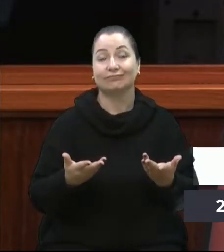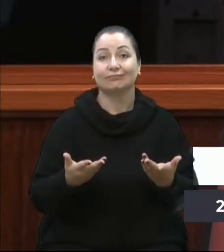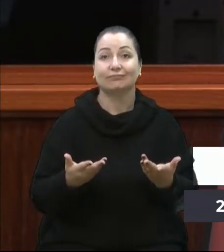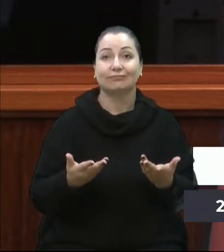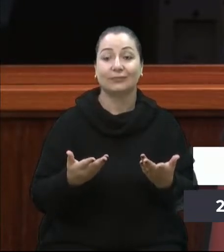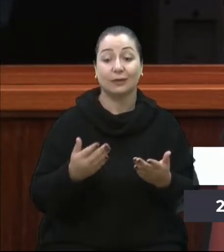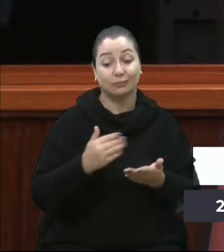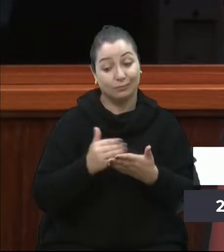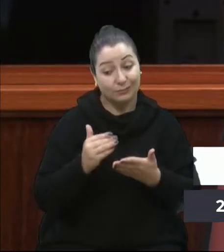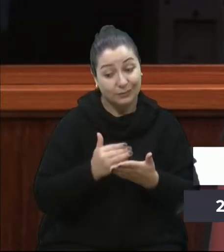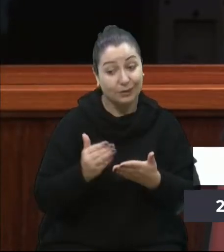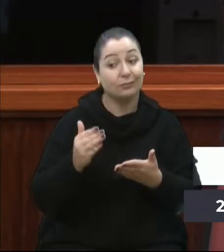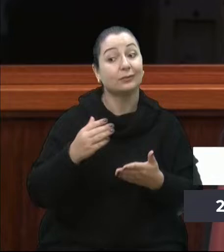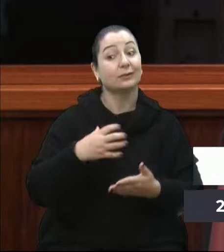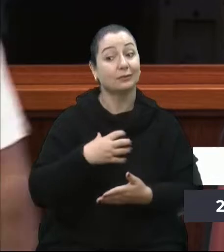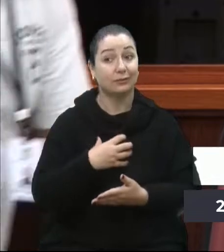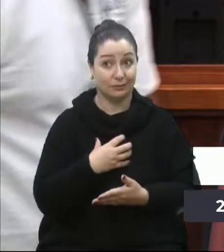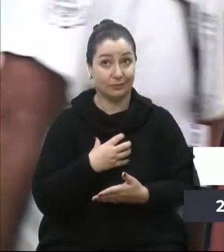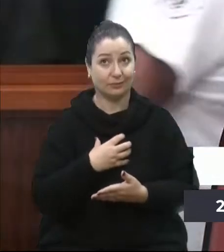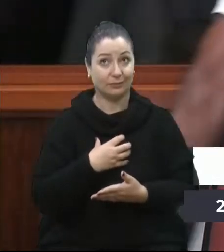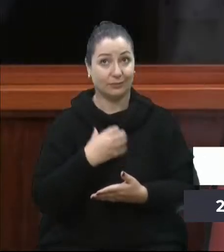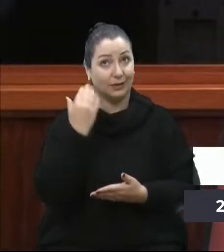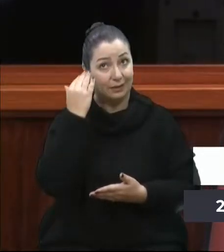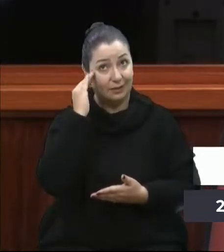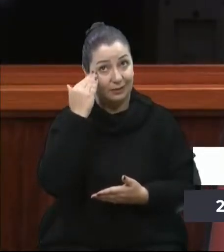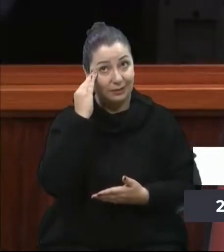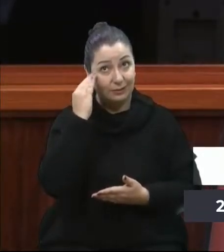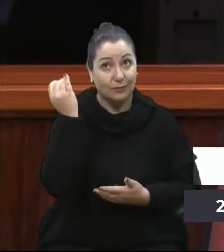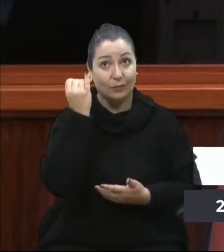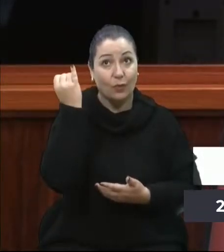partir disso, foi que nós entendemos a